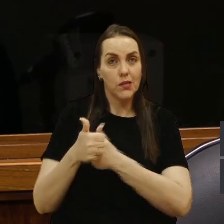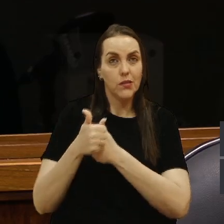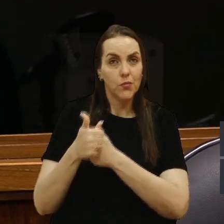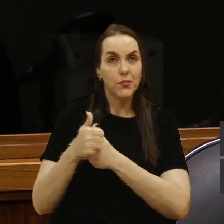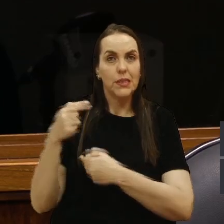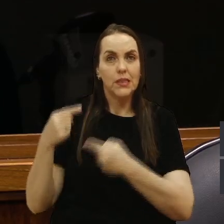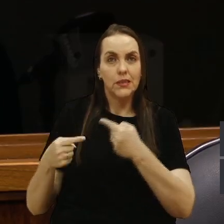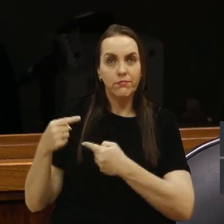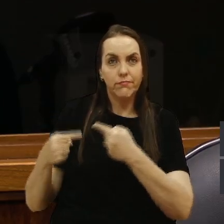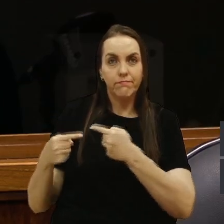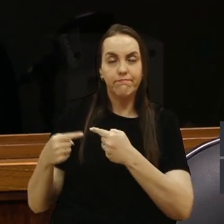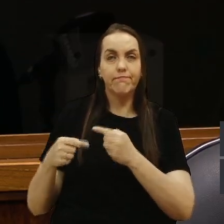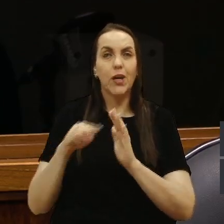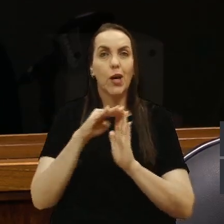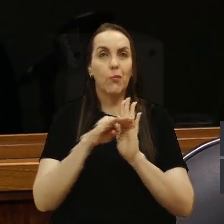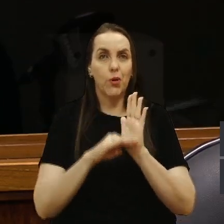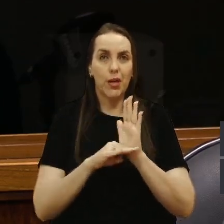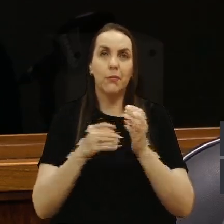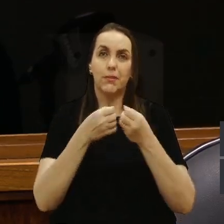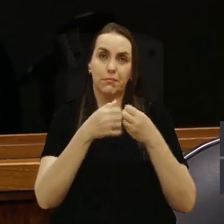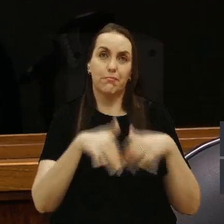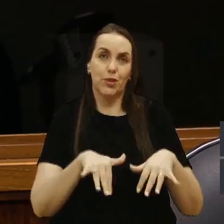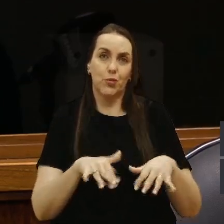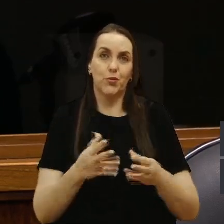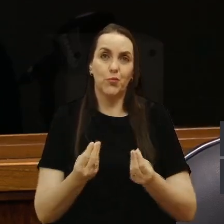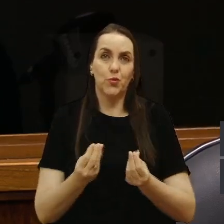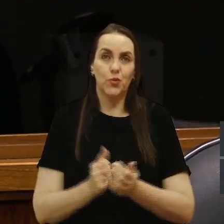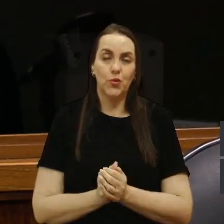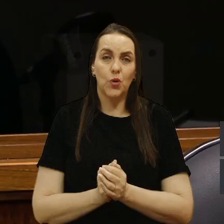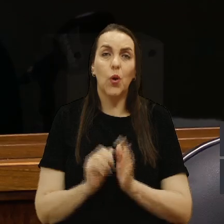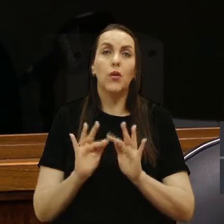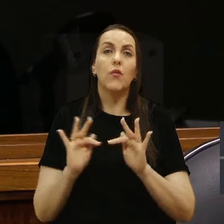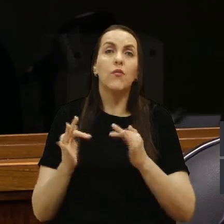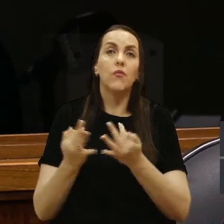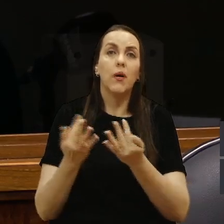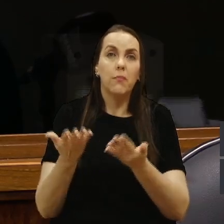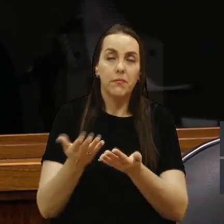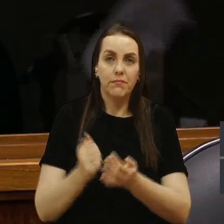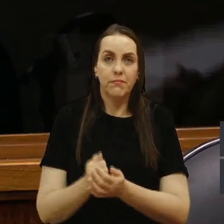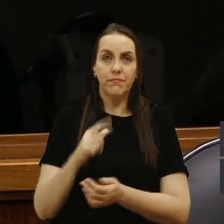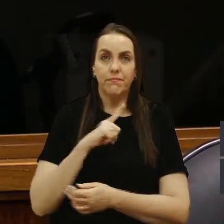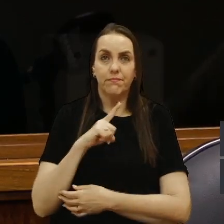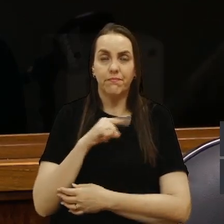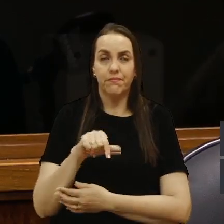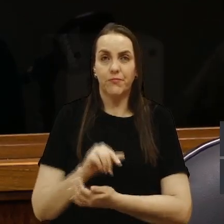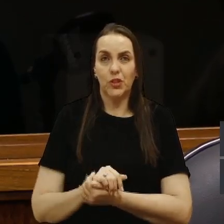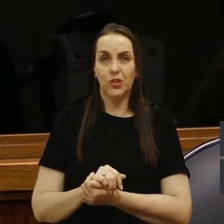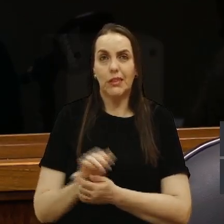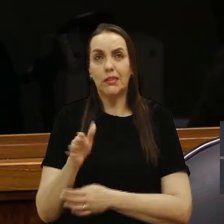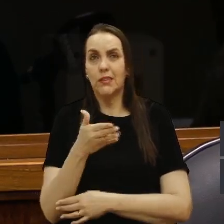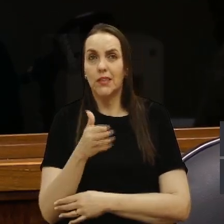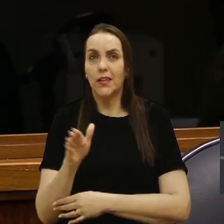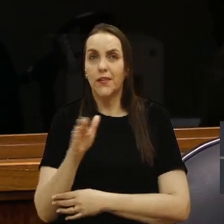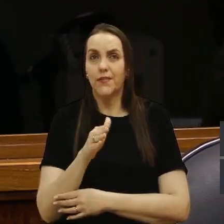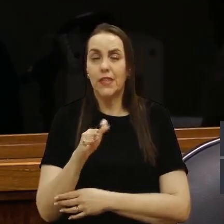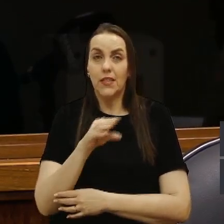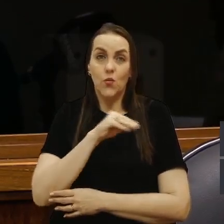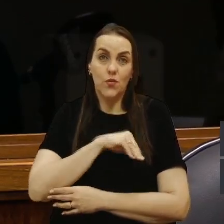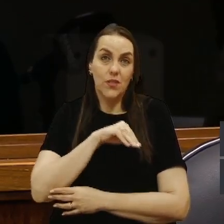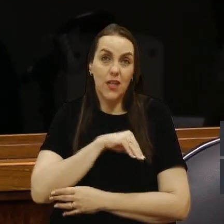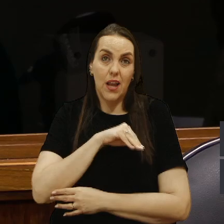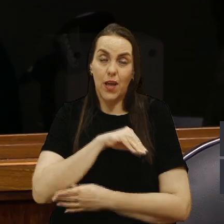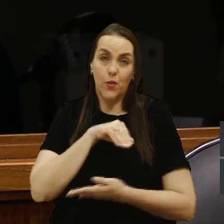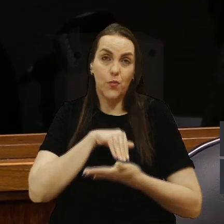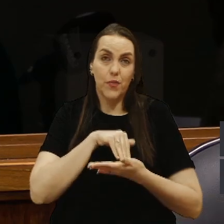o quanto esse programa ficou prejudicado e quantas famílias tinham, talvez, aquele salário